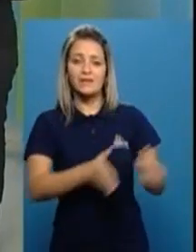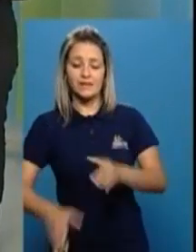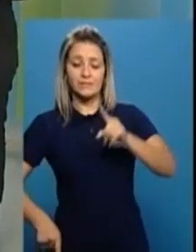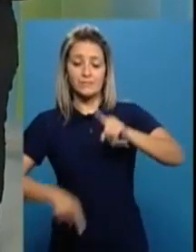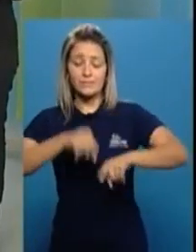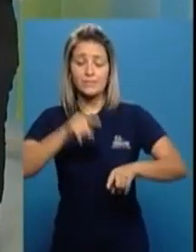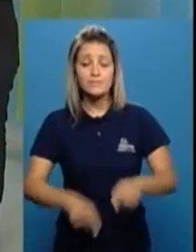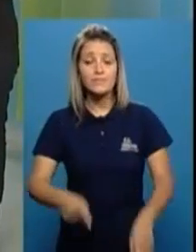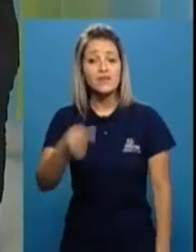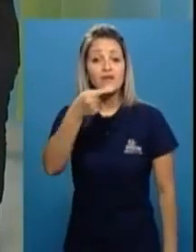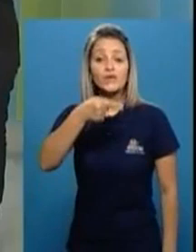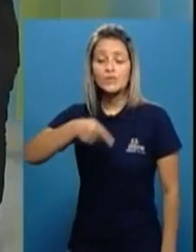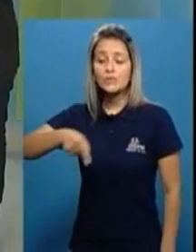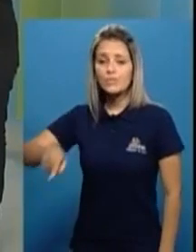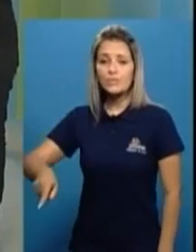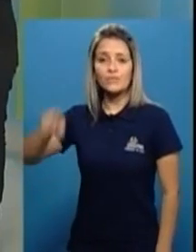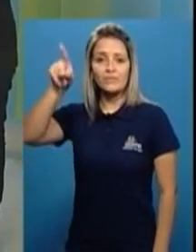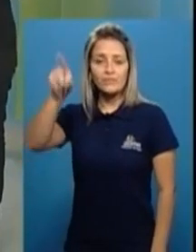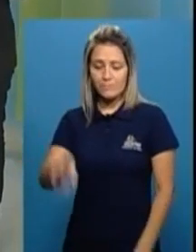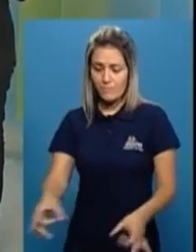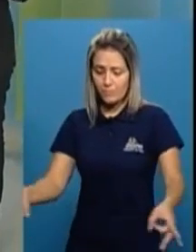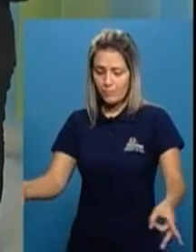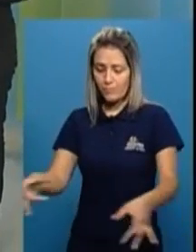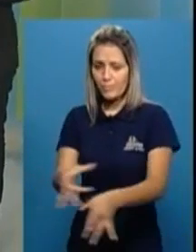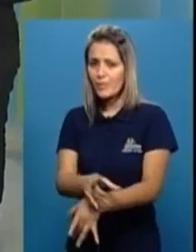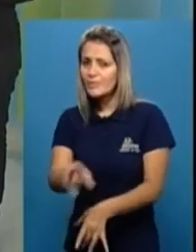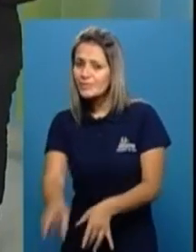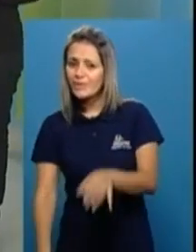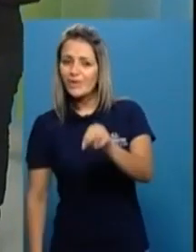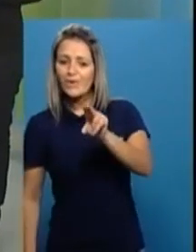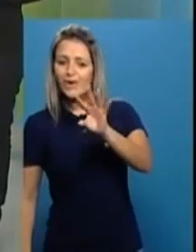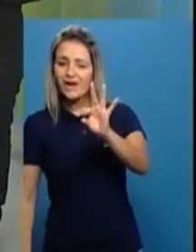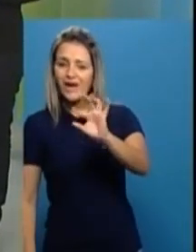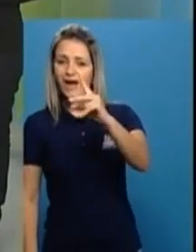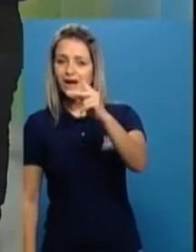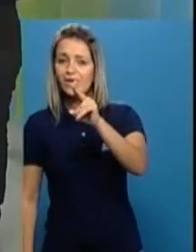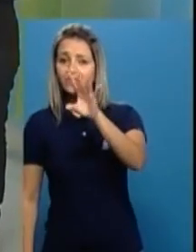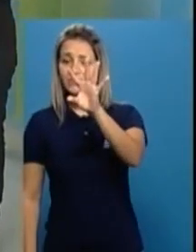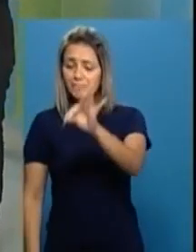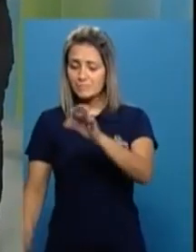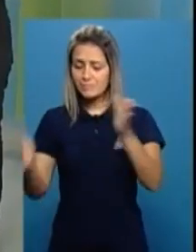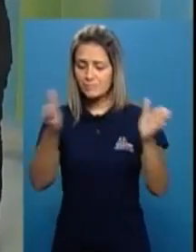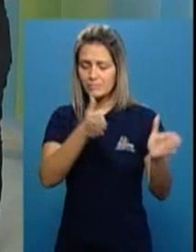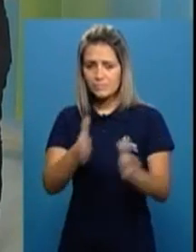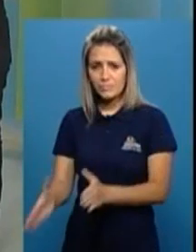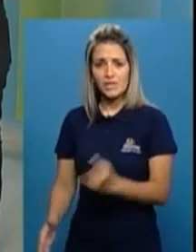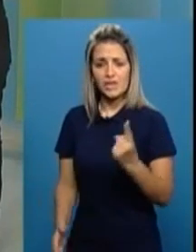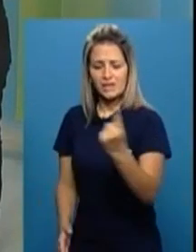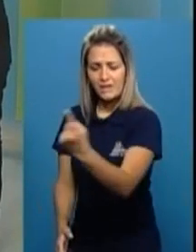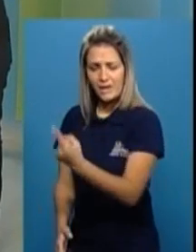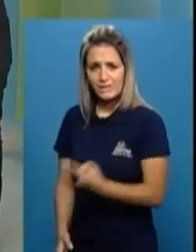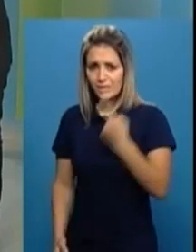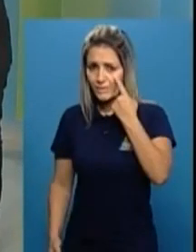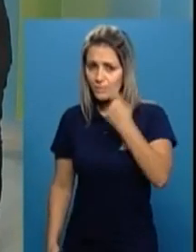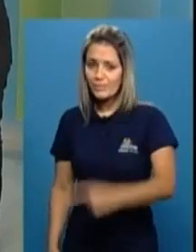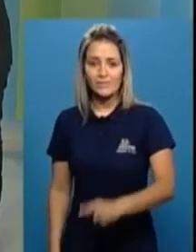da produção ou no seu output não podem ser identificados individualmente. Quando